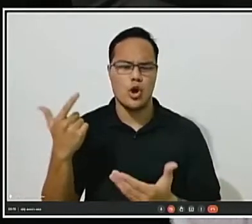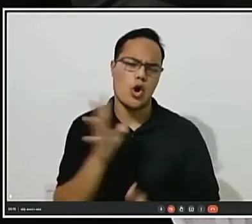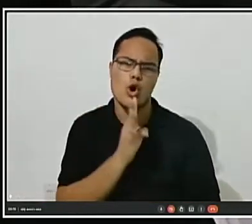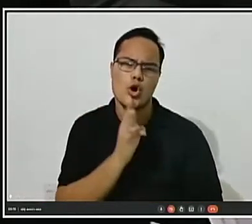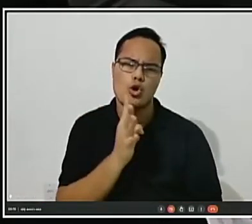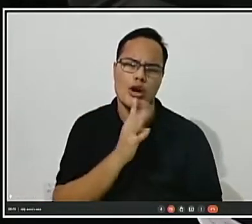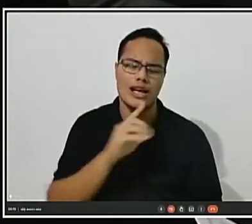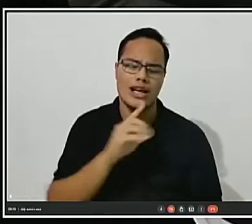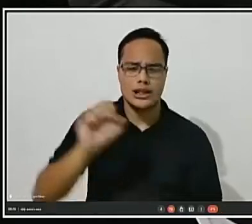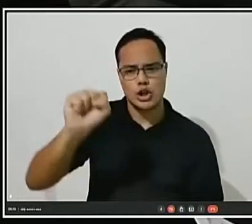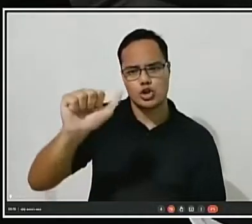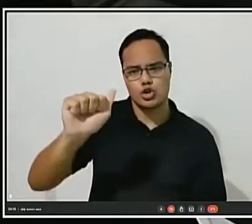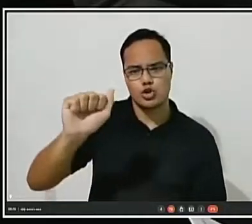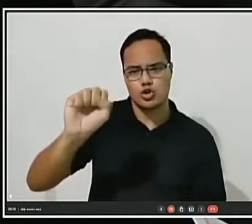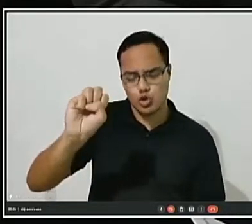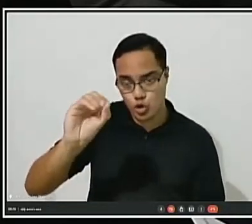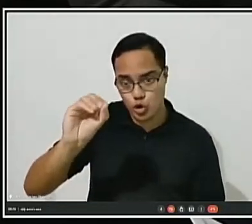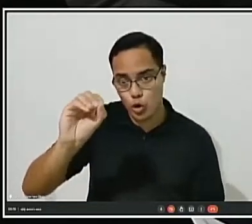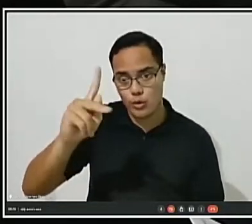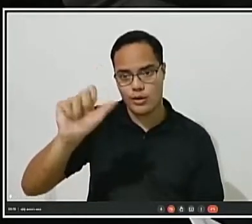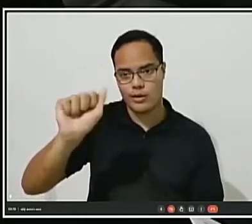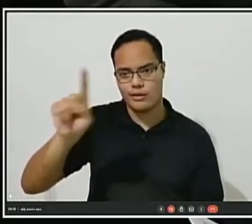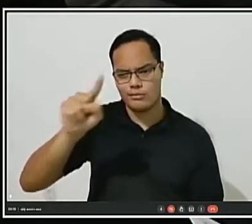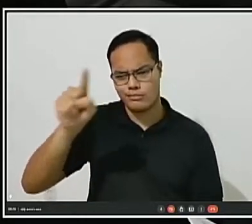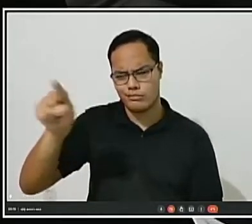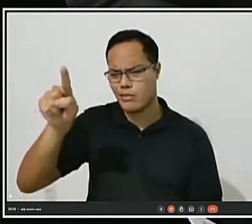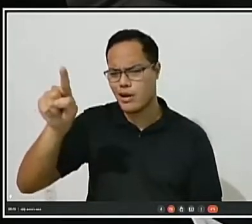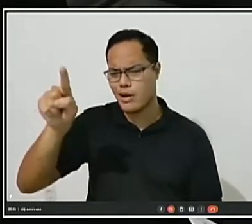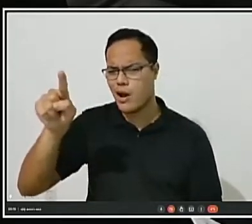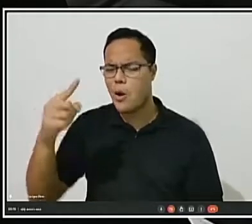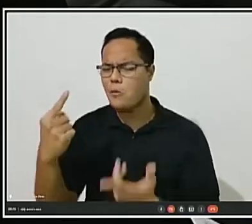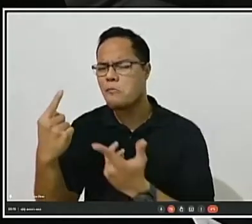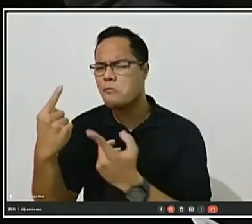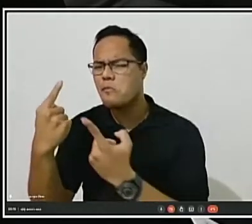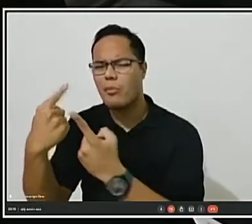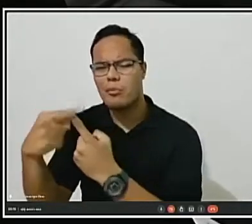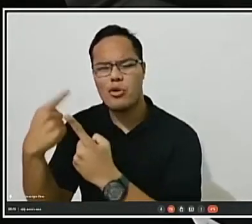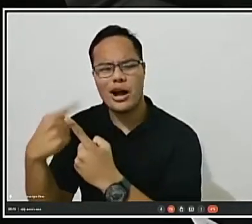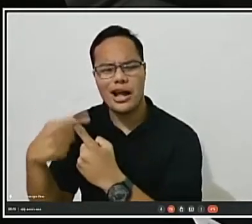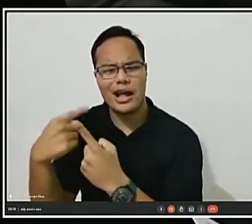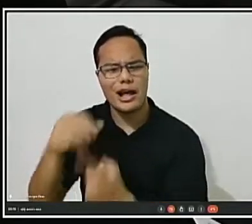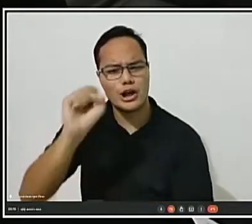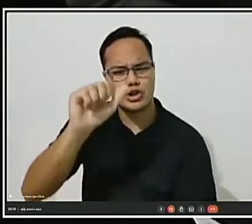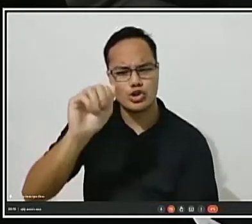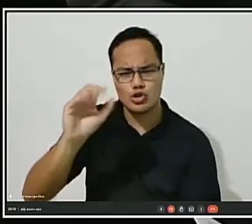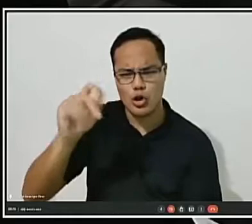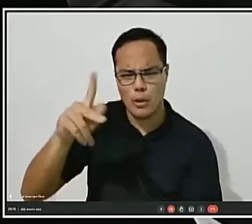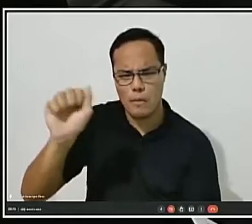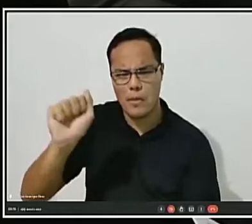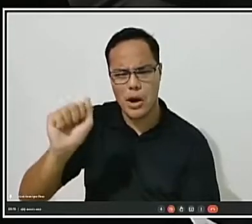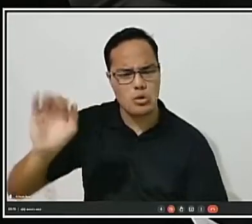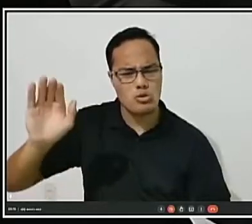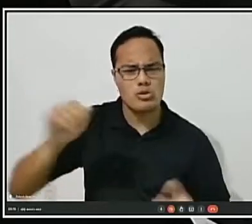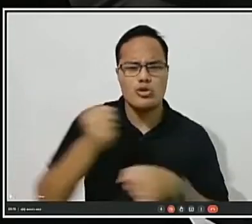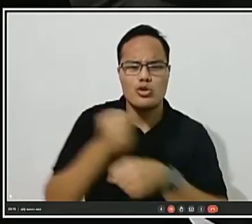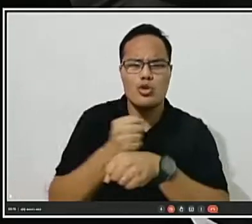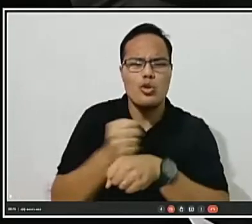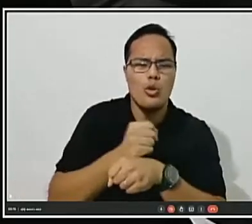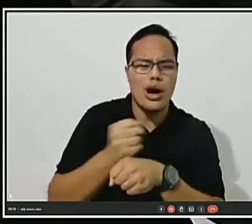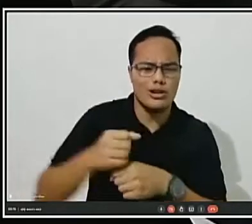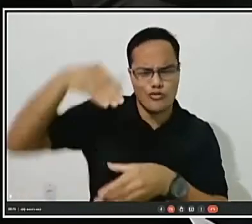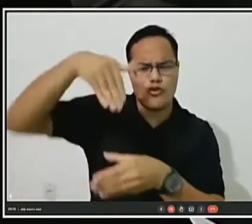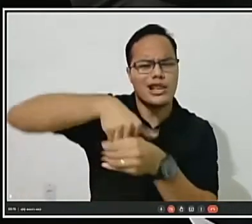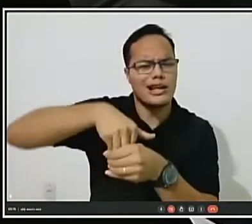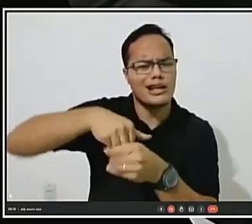nos conjuntos. Por que só faz esse sopão aí em ano eleitoral, né? Inclusive, tem que